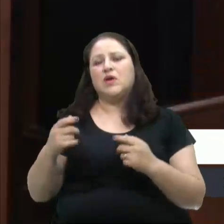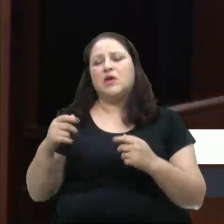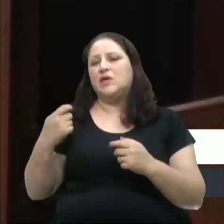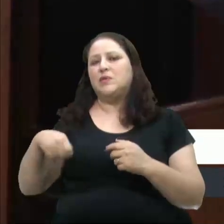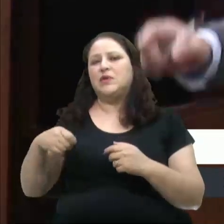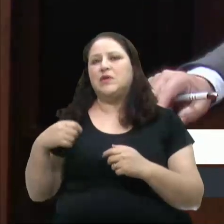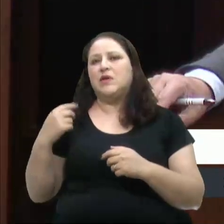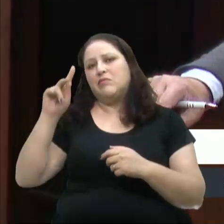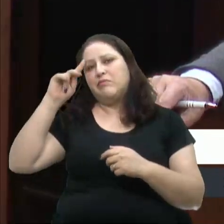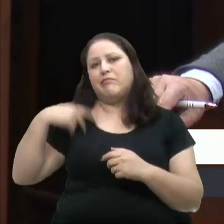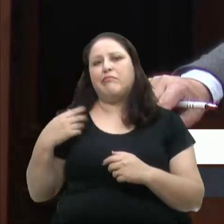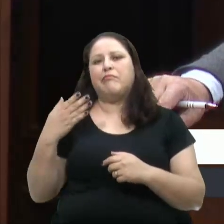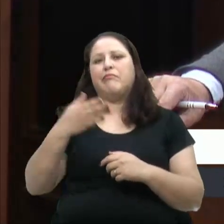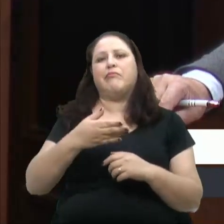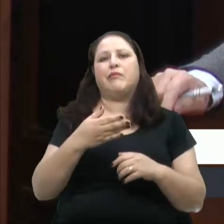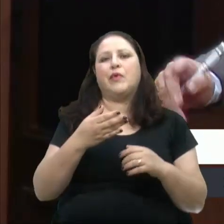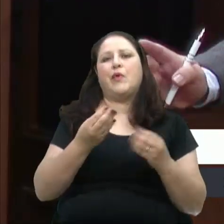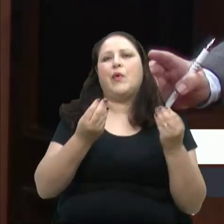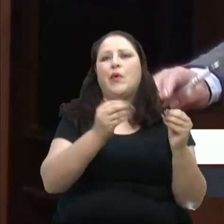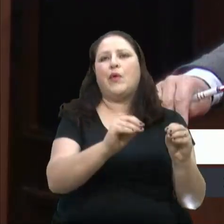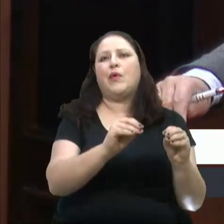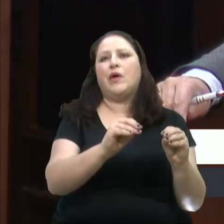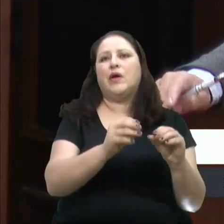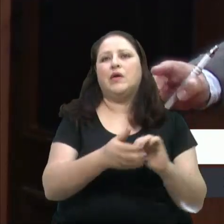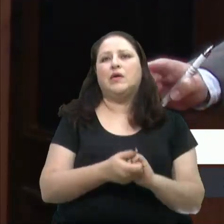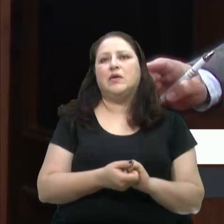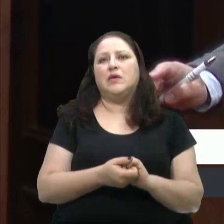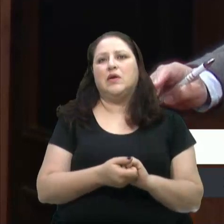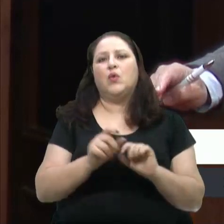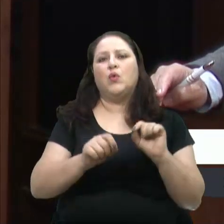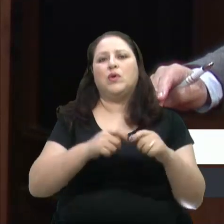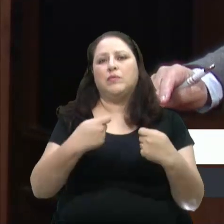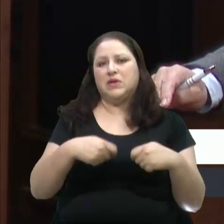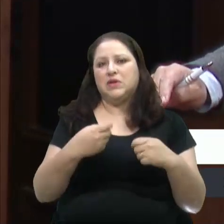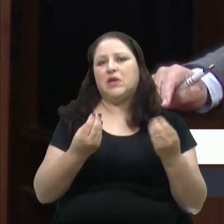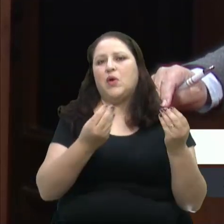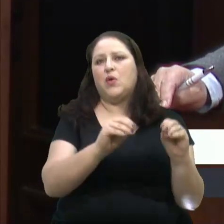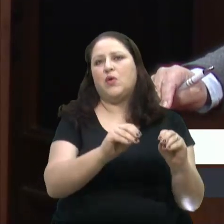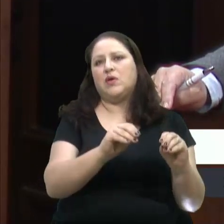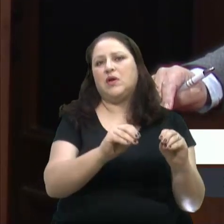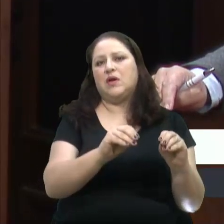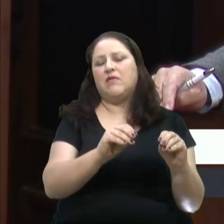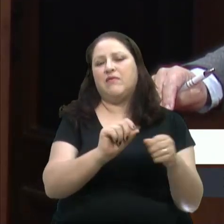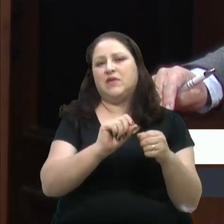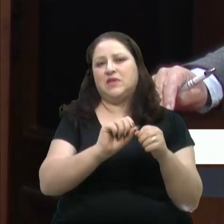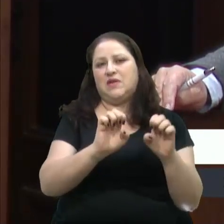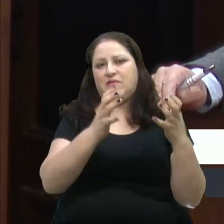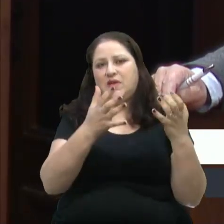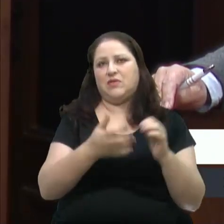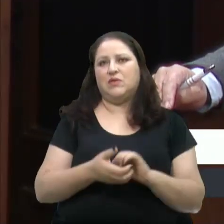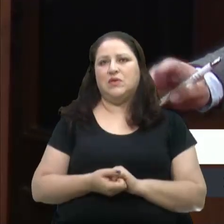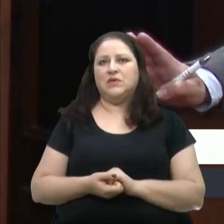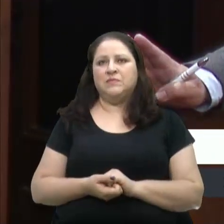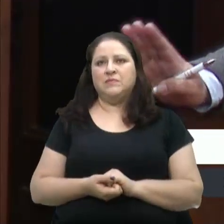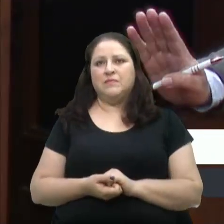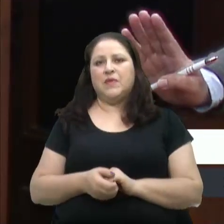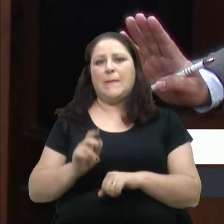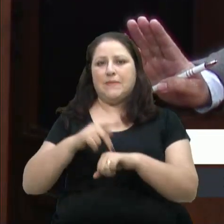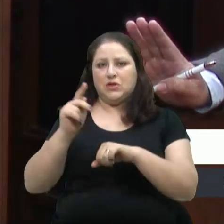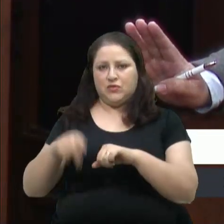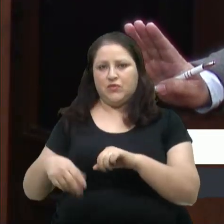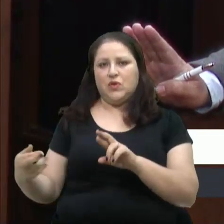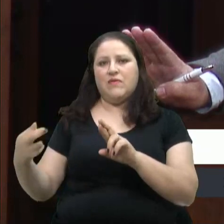para colocar lá o que precisa ser colocado para acontecer os eventos então Passo